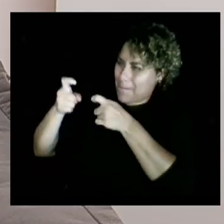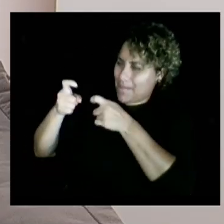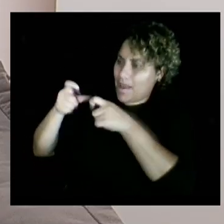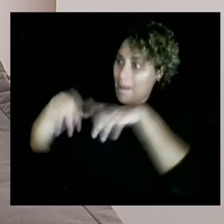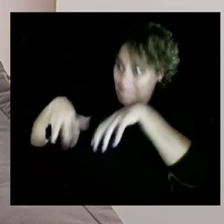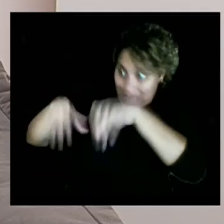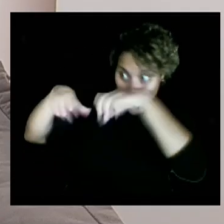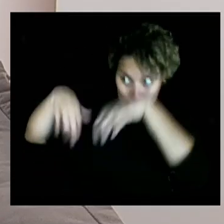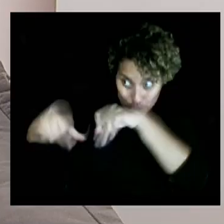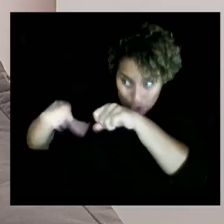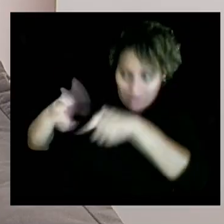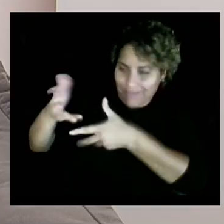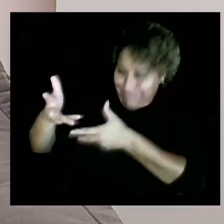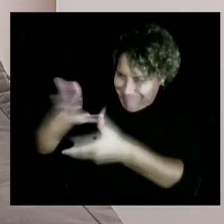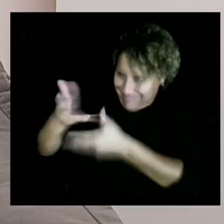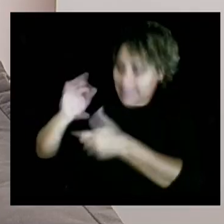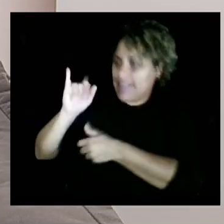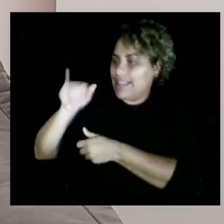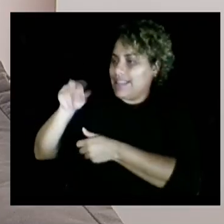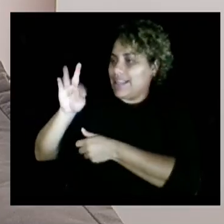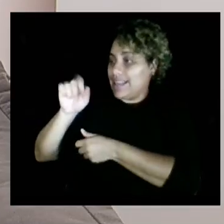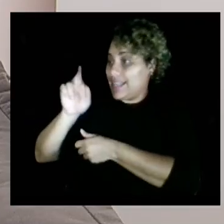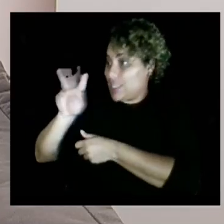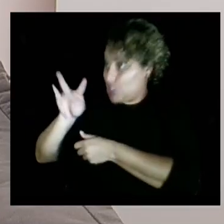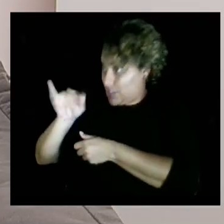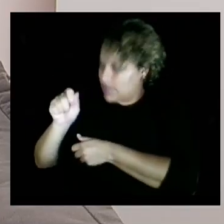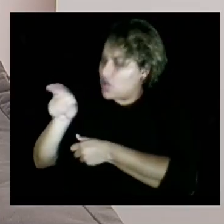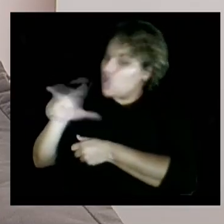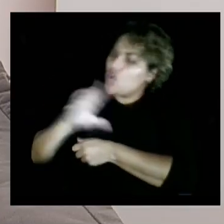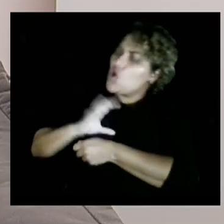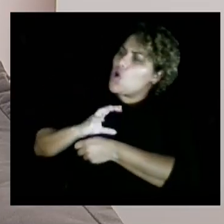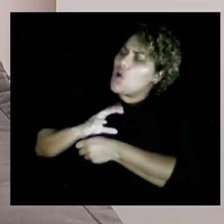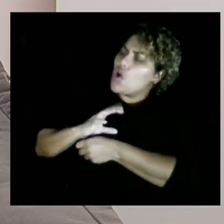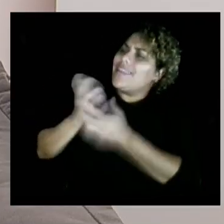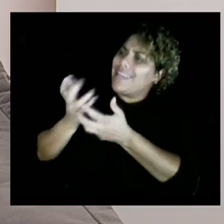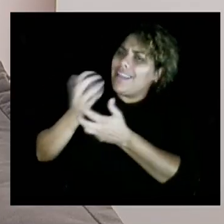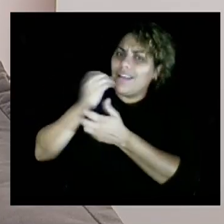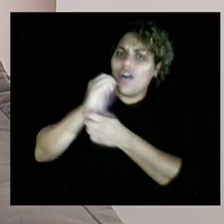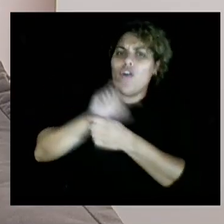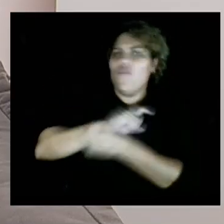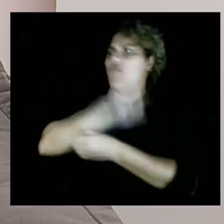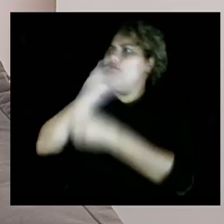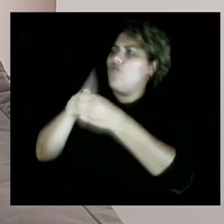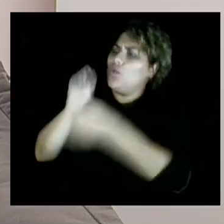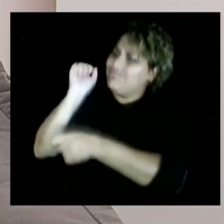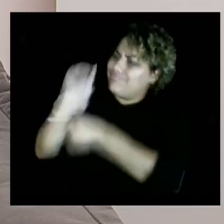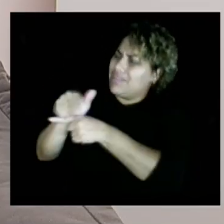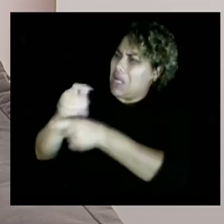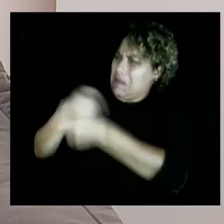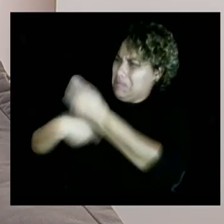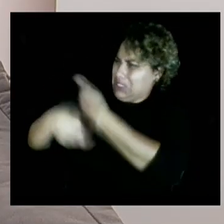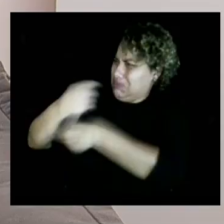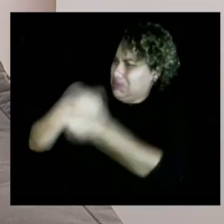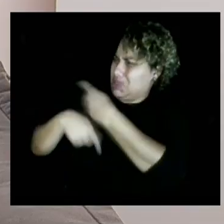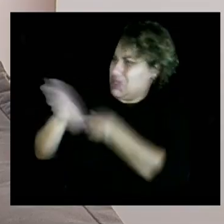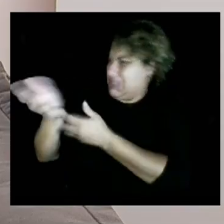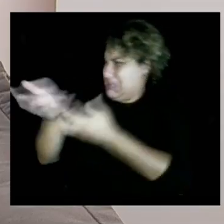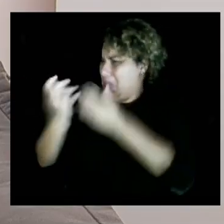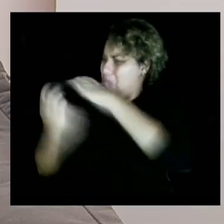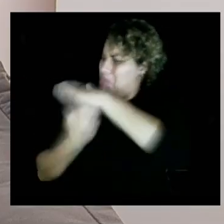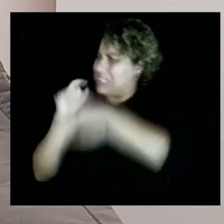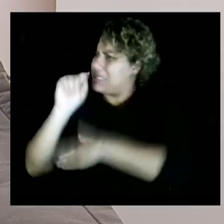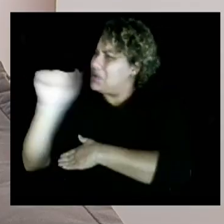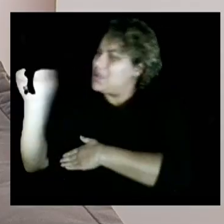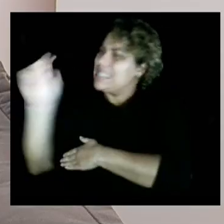integrativa, você tentou inclusive trabalhar no corporativo para tentar, de certa forma, experimentar algo ou fugir de alguma